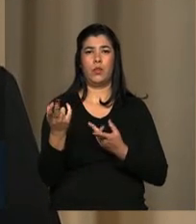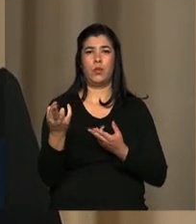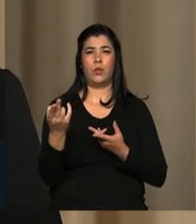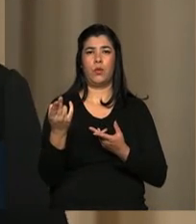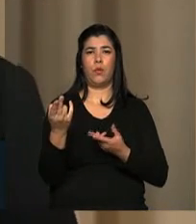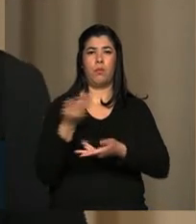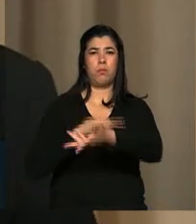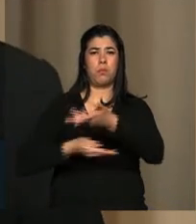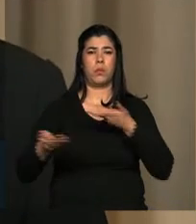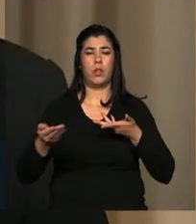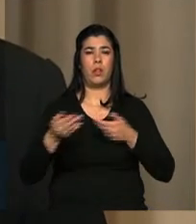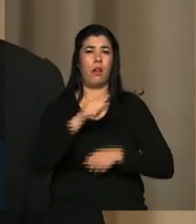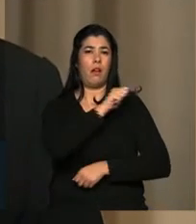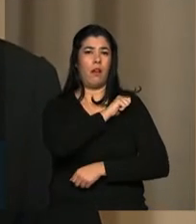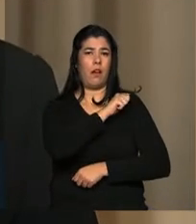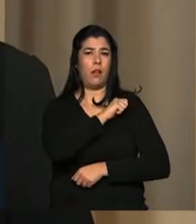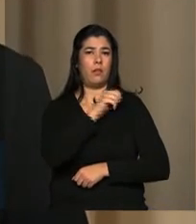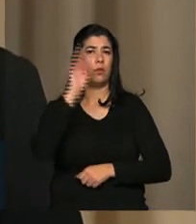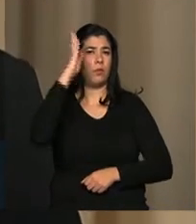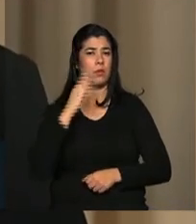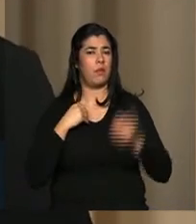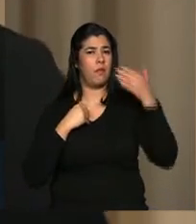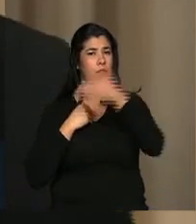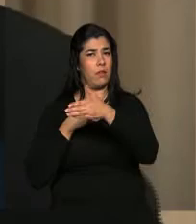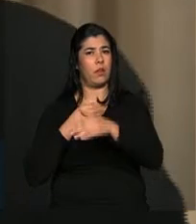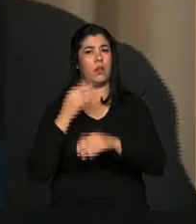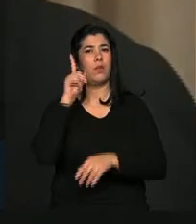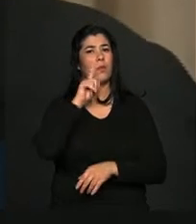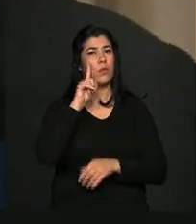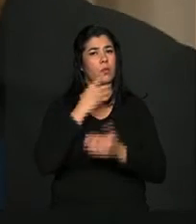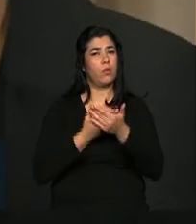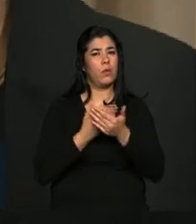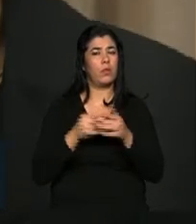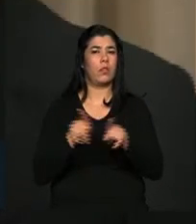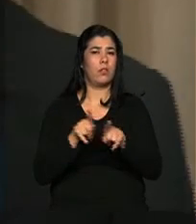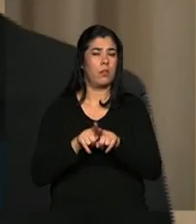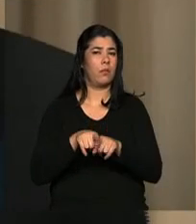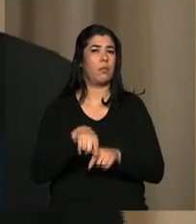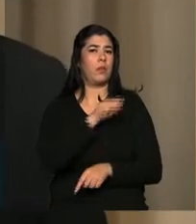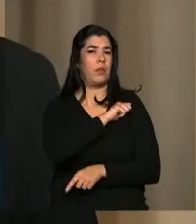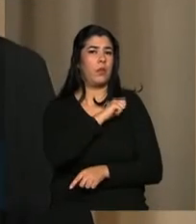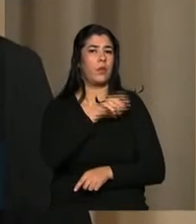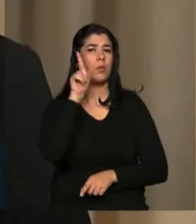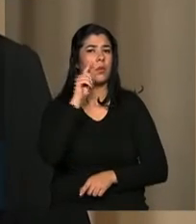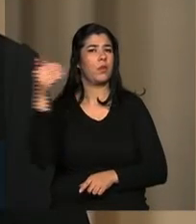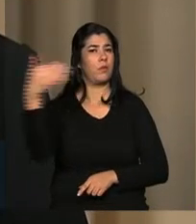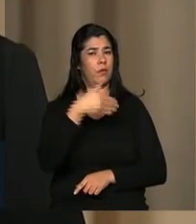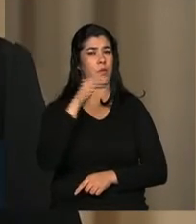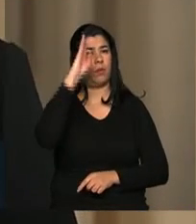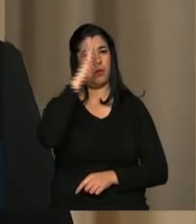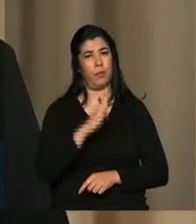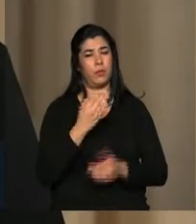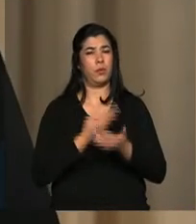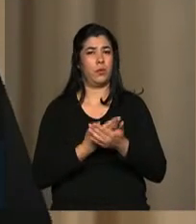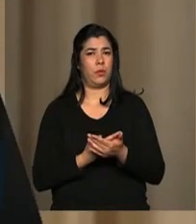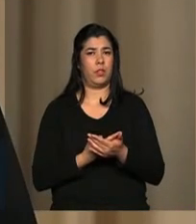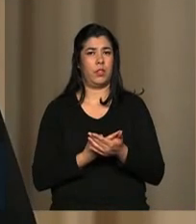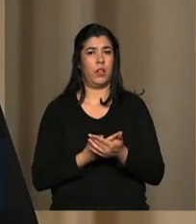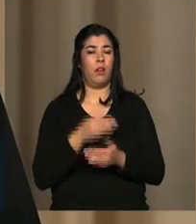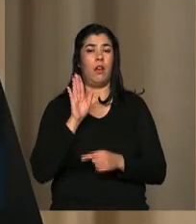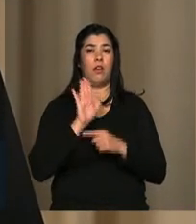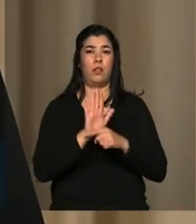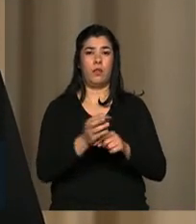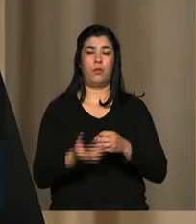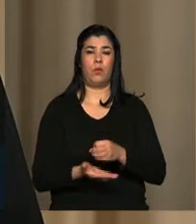O acordo sobre educação profissional e tecnológica que assinamos hoje estenderá para o ensino